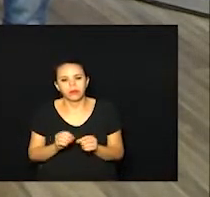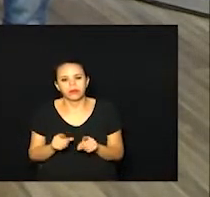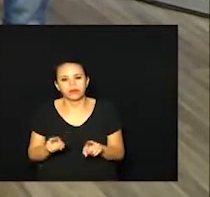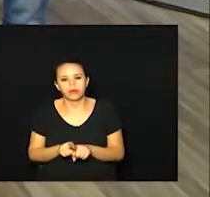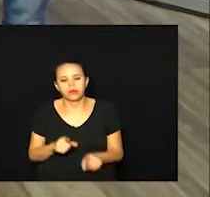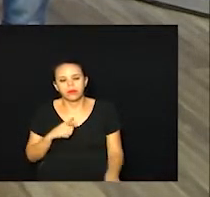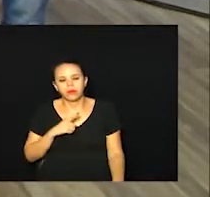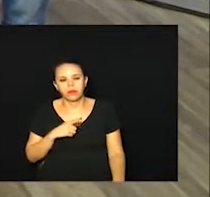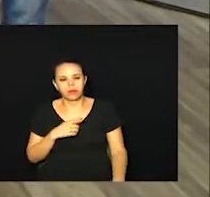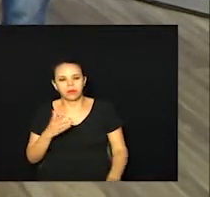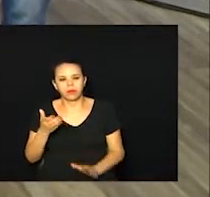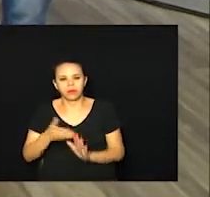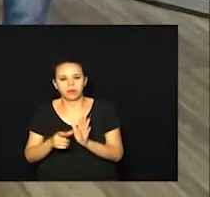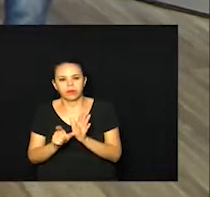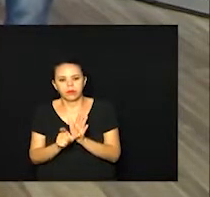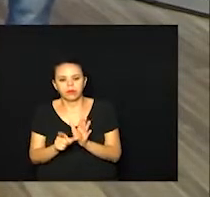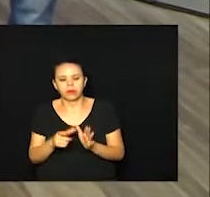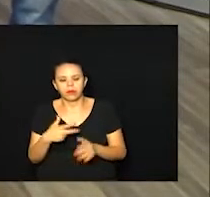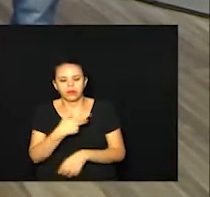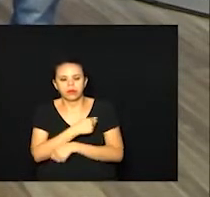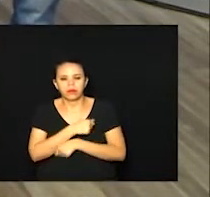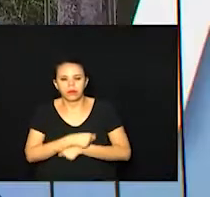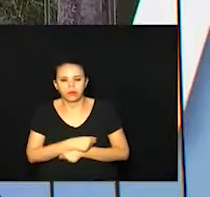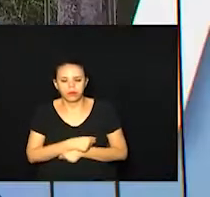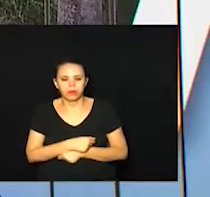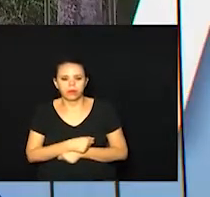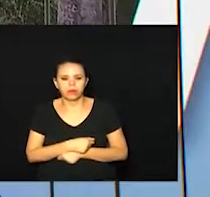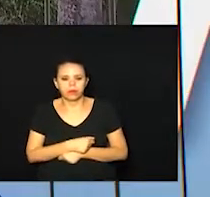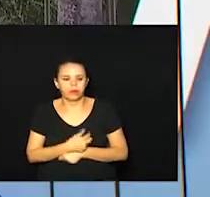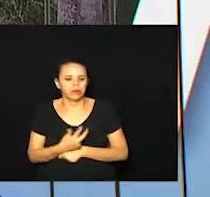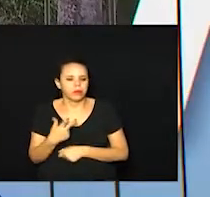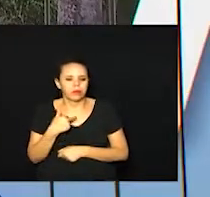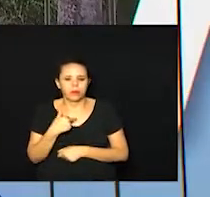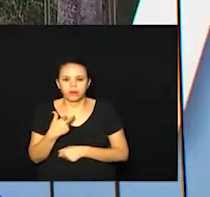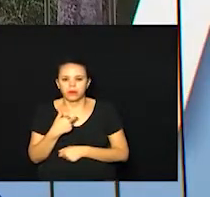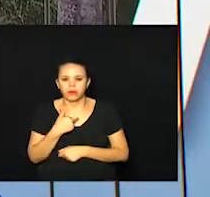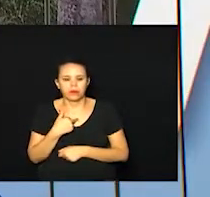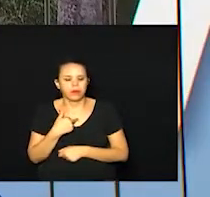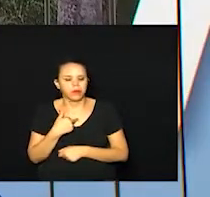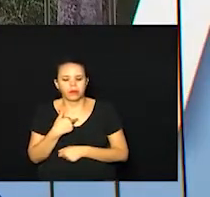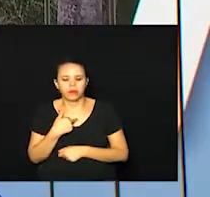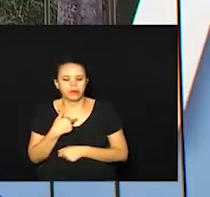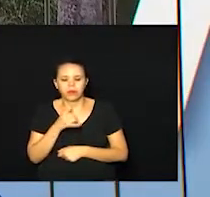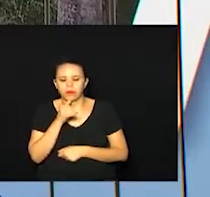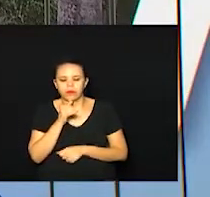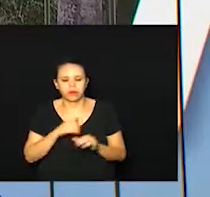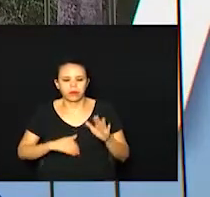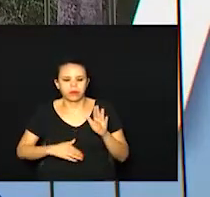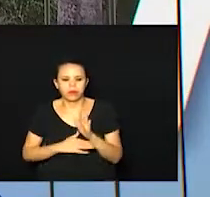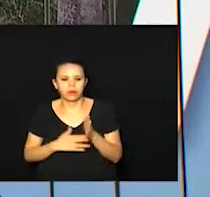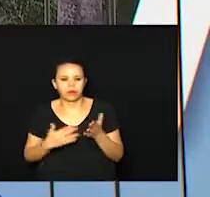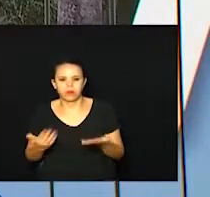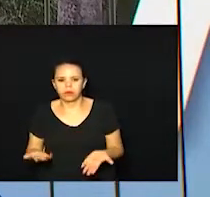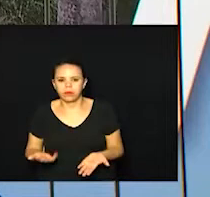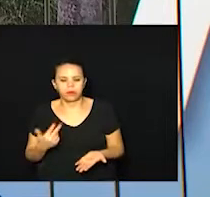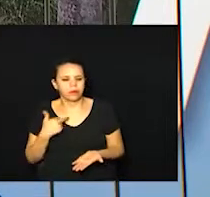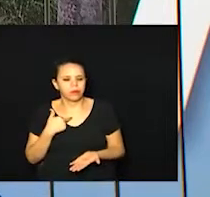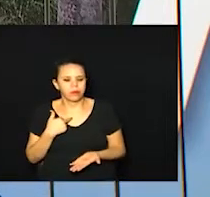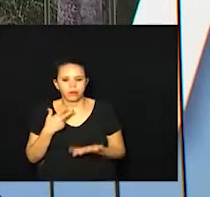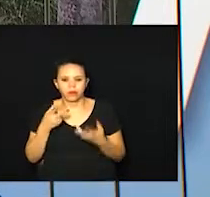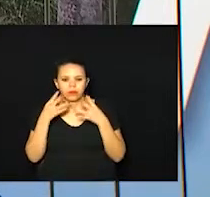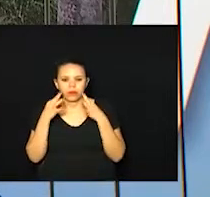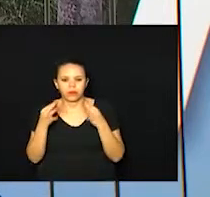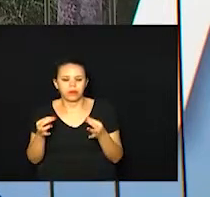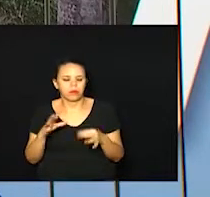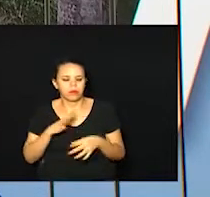esse comprovante vacinal? Olha, Gabriel, nós não podemos, né, mesmo sendo uma Câmara Municipal, nós não podemos olhar só